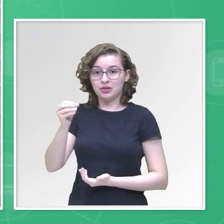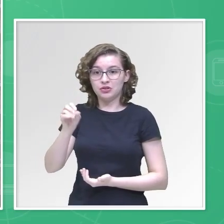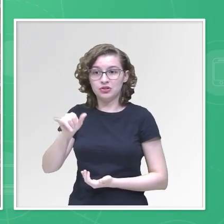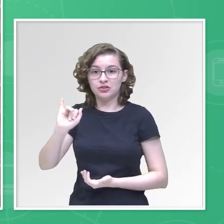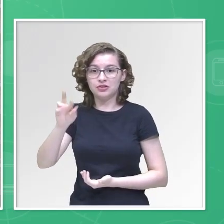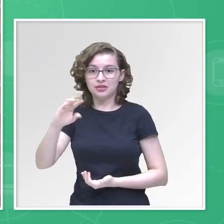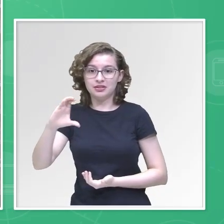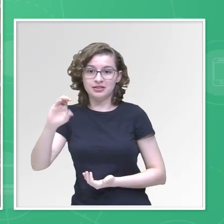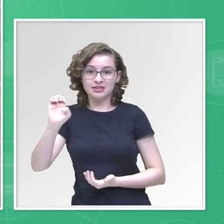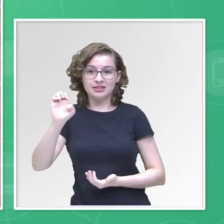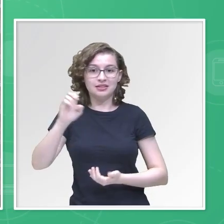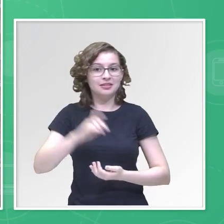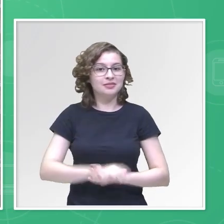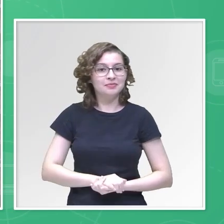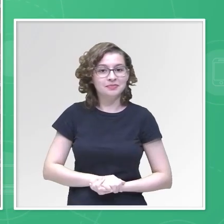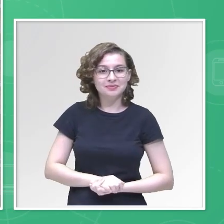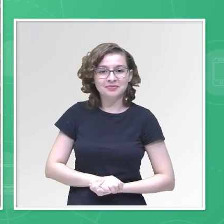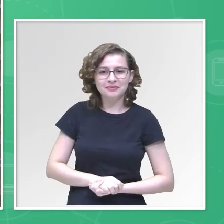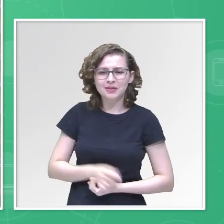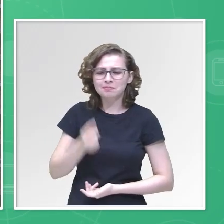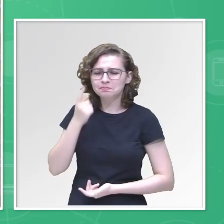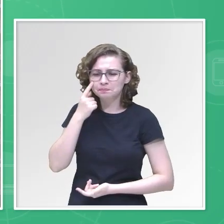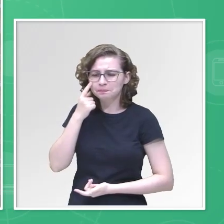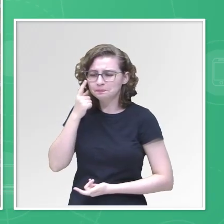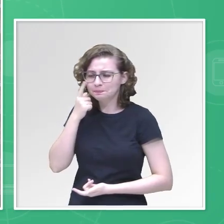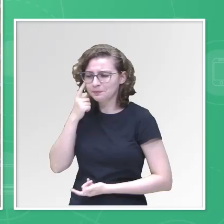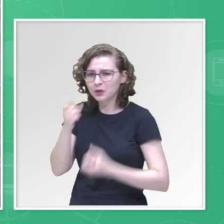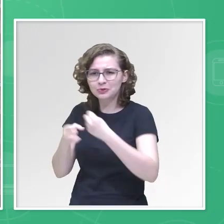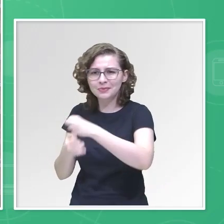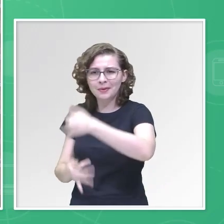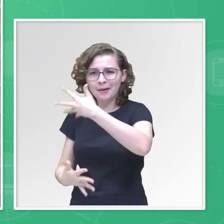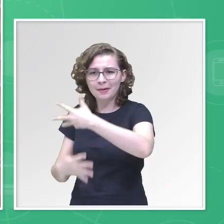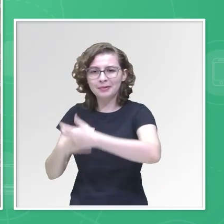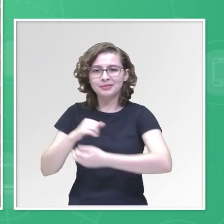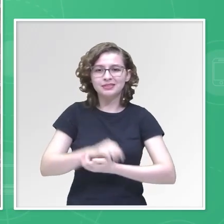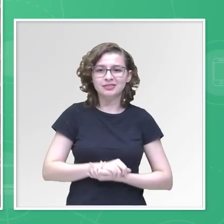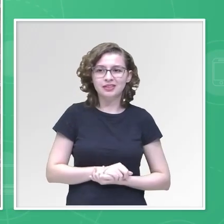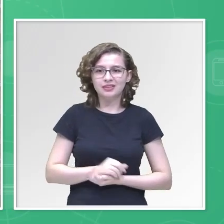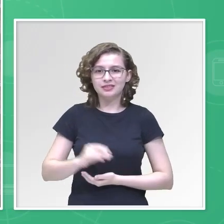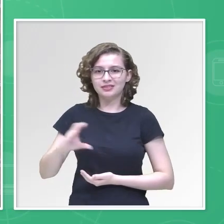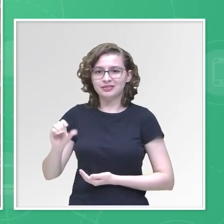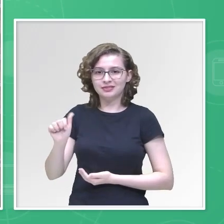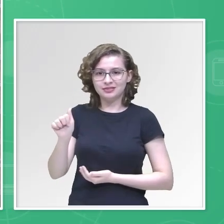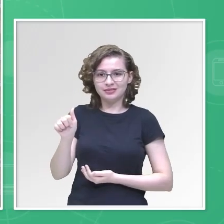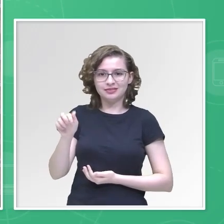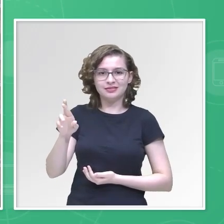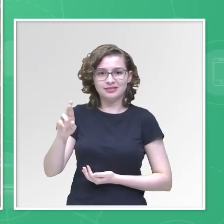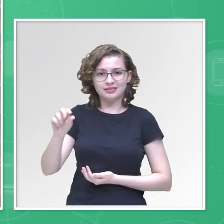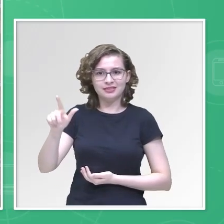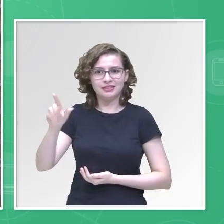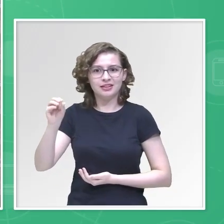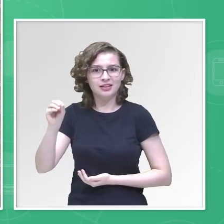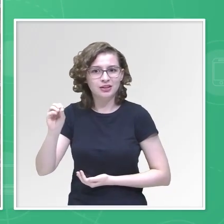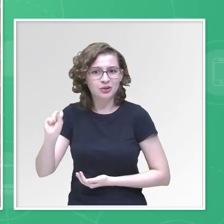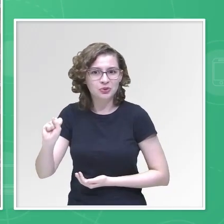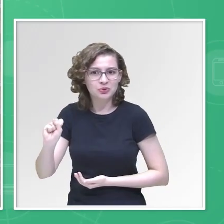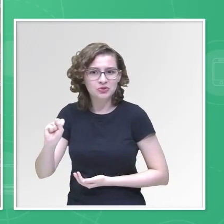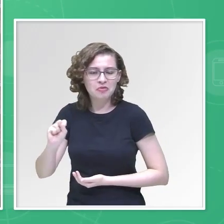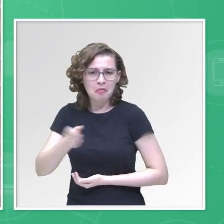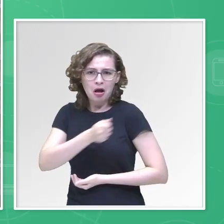participando deixa eu ver quem mais deixa-me ver o Carlos e muita muita gente